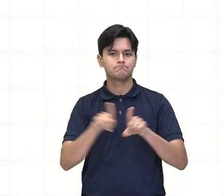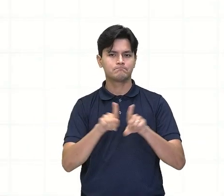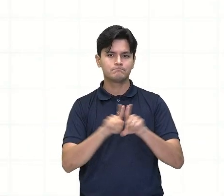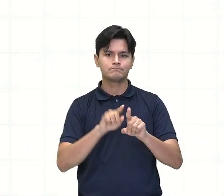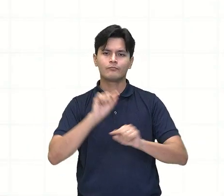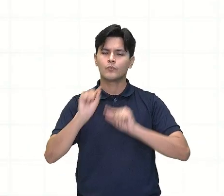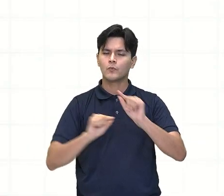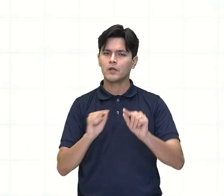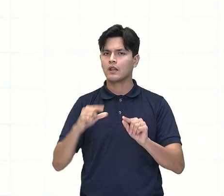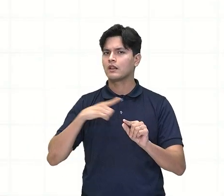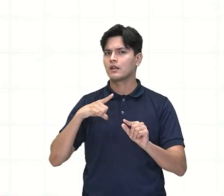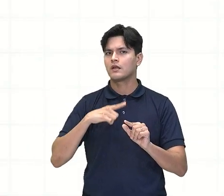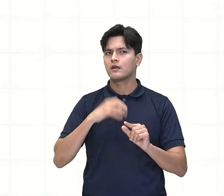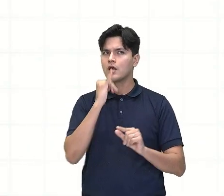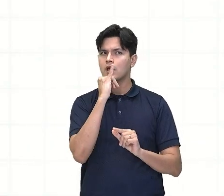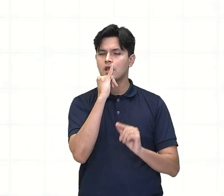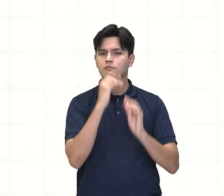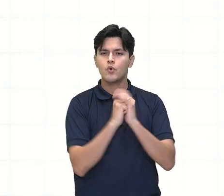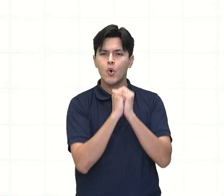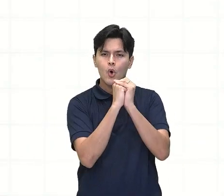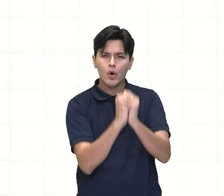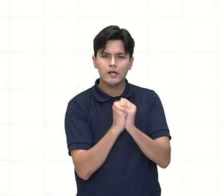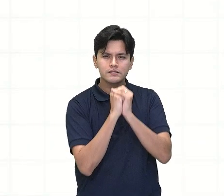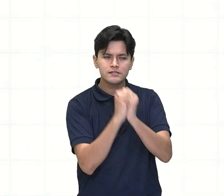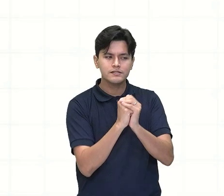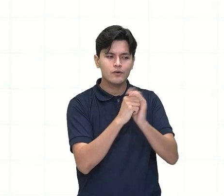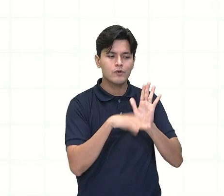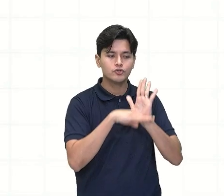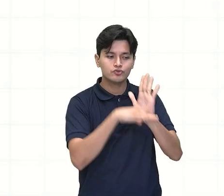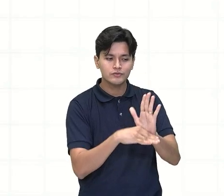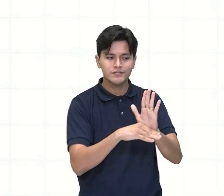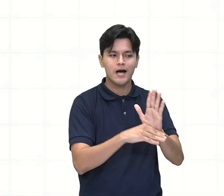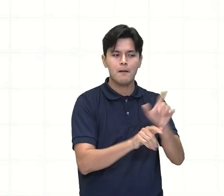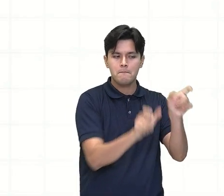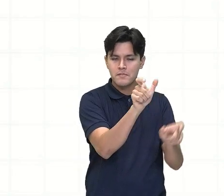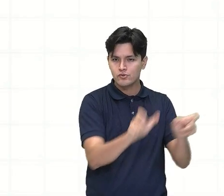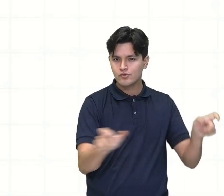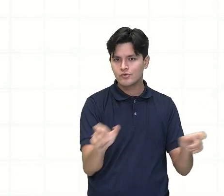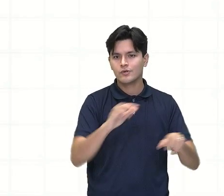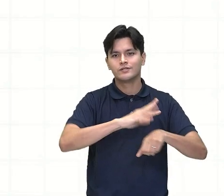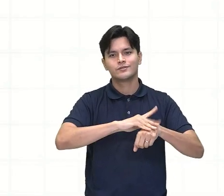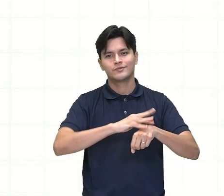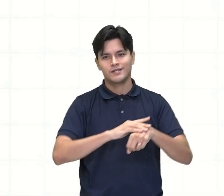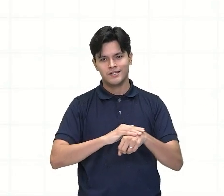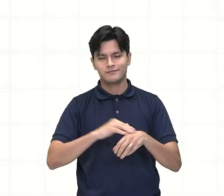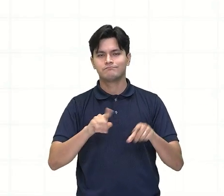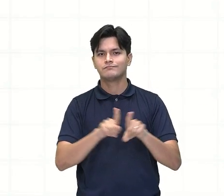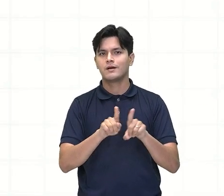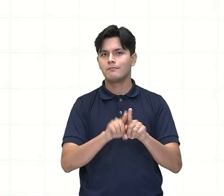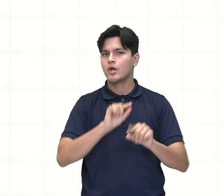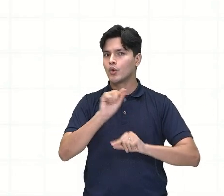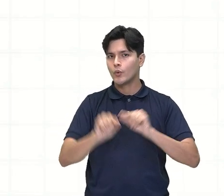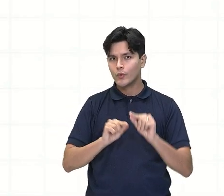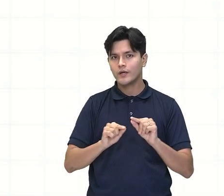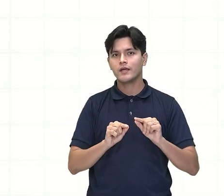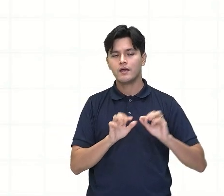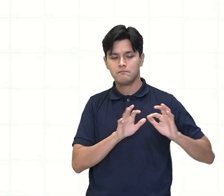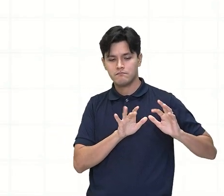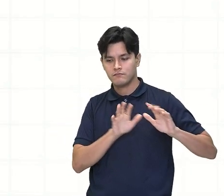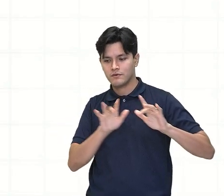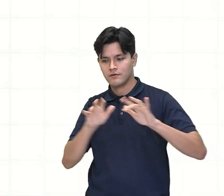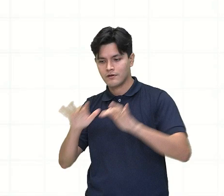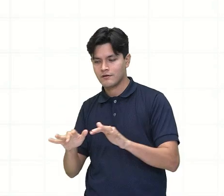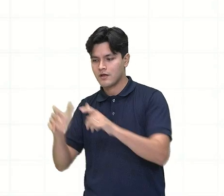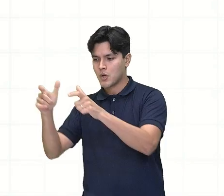pelos doentes e inclusive essa peregrinação a locais sagrados, por exemplo, como Lourdes, como